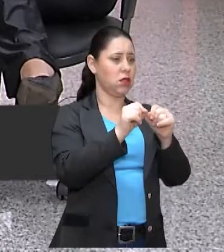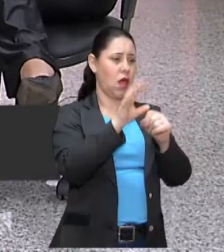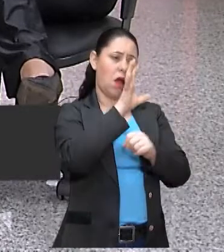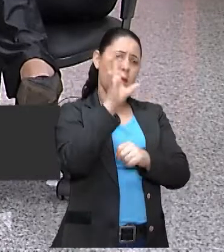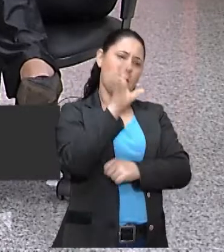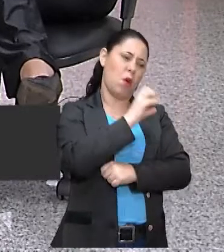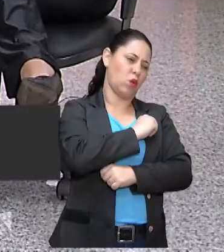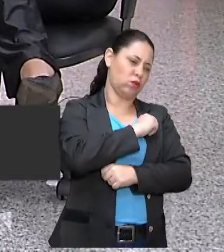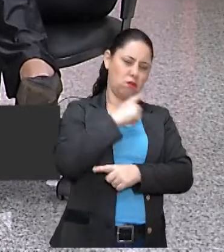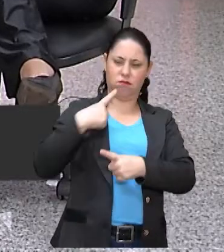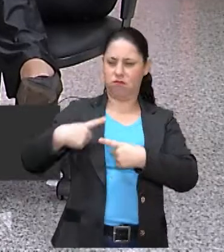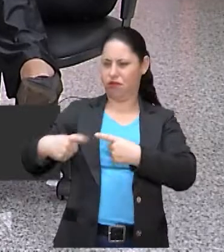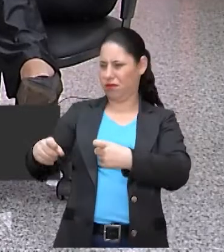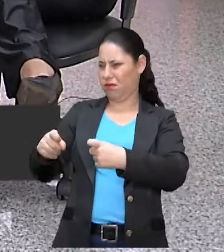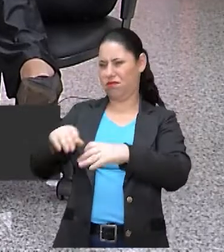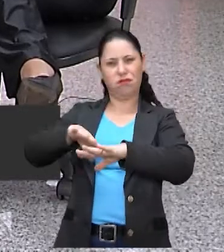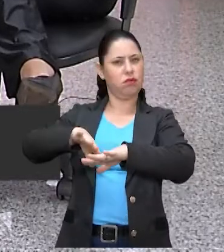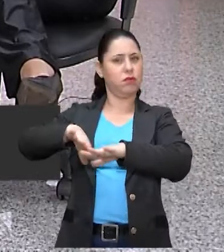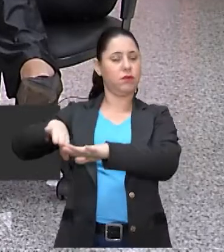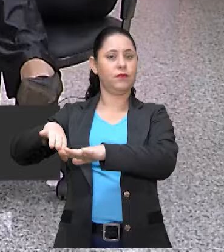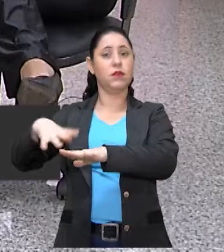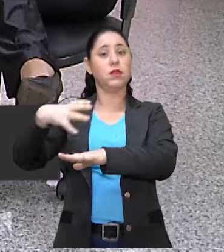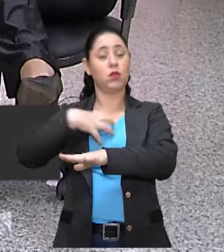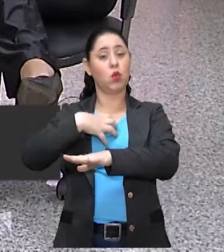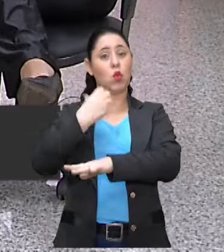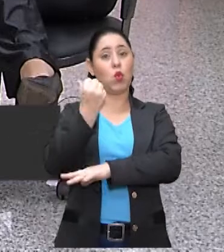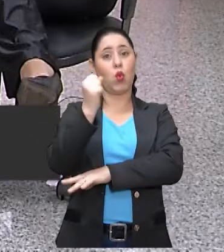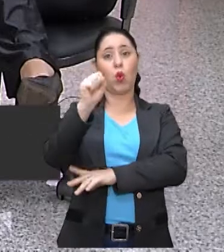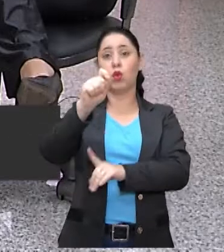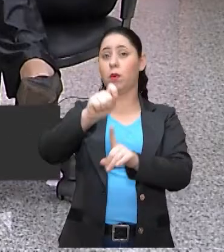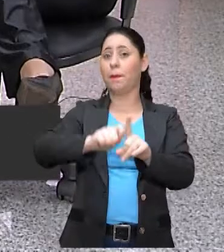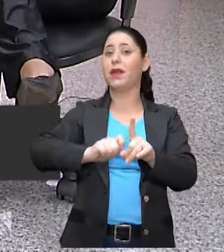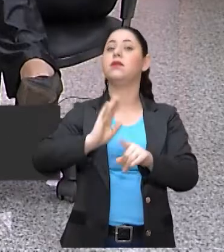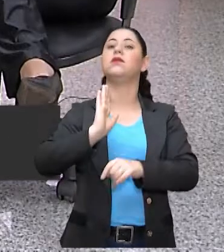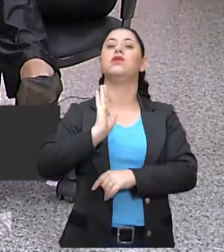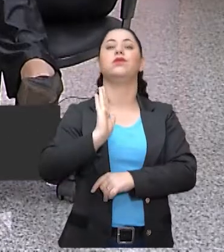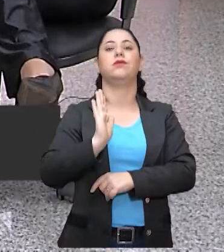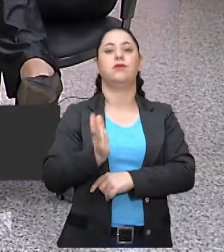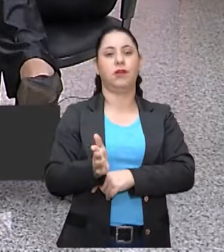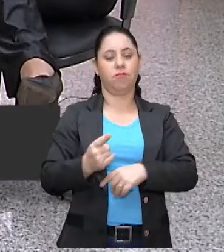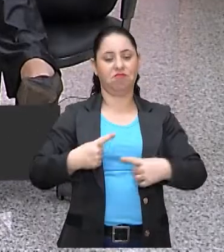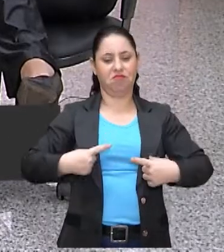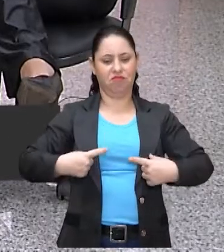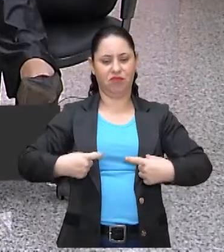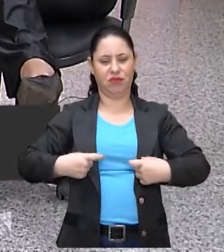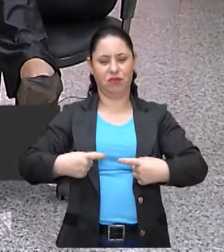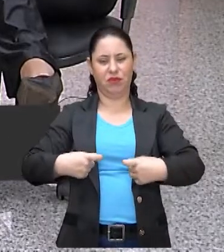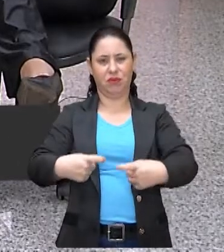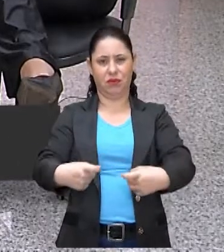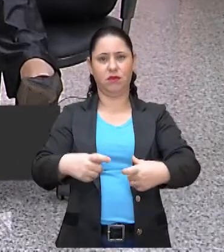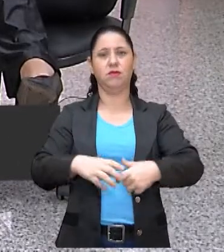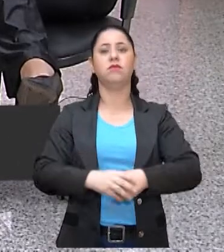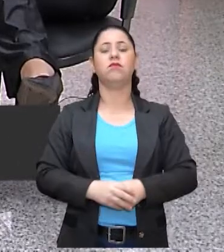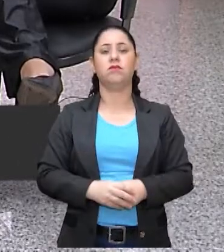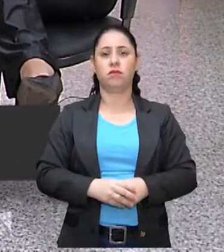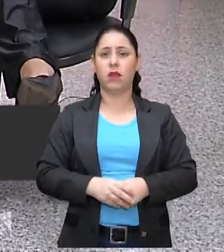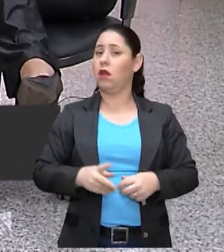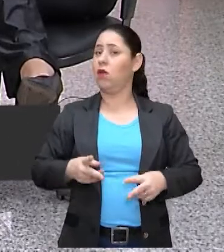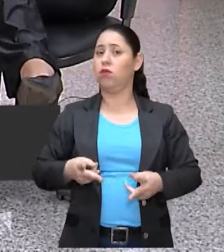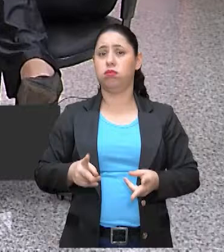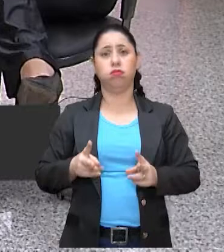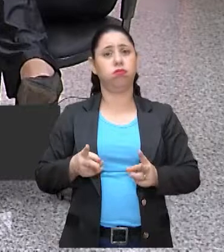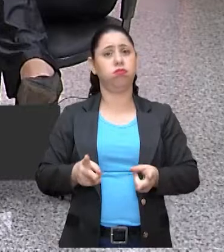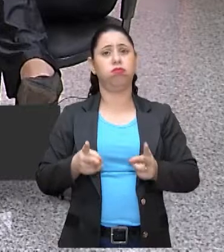faça guerra, né? Vamos fazer. E a gente tem sentido, já são 8 meses, né? De guerra, de conflito. Exatamente.